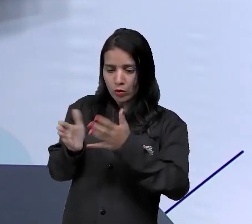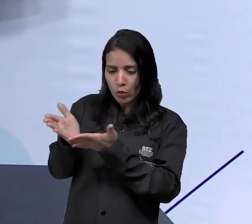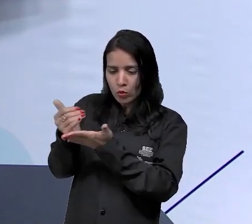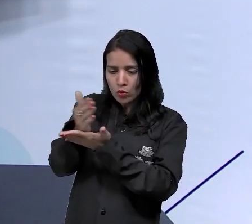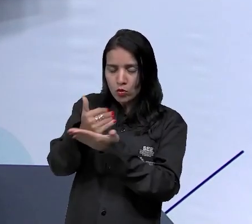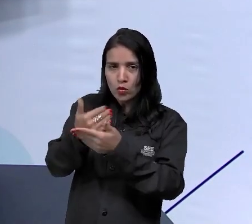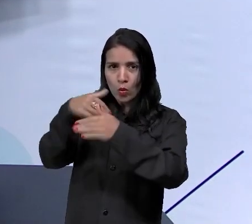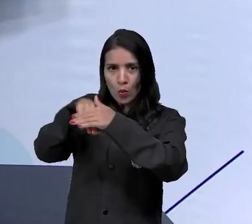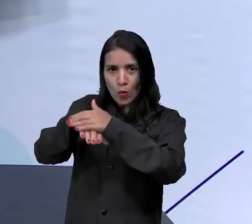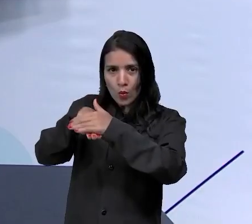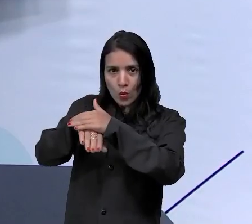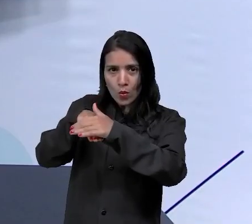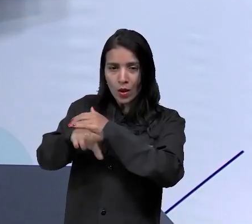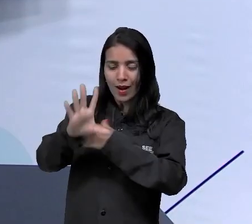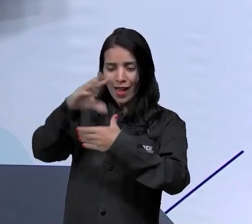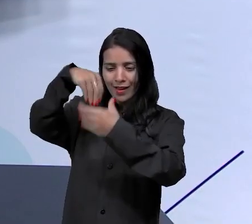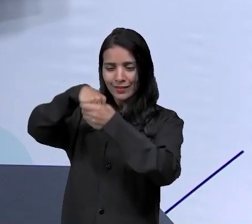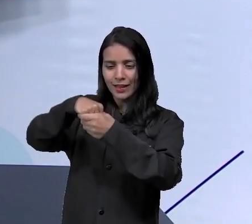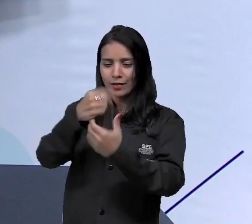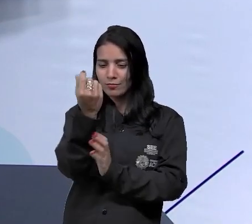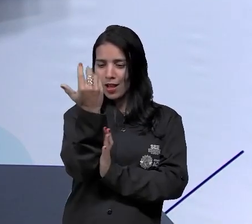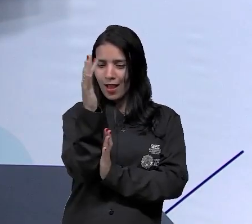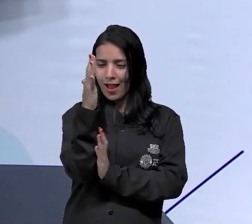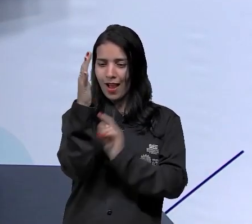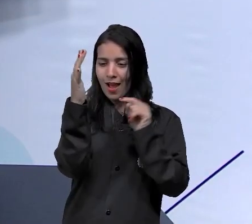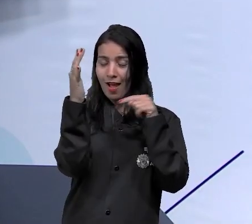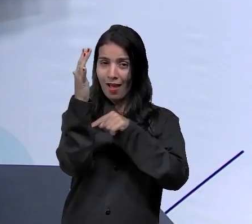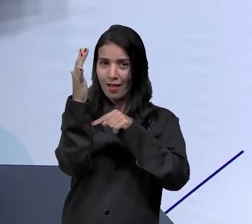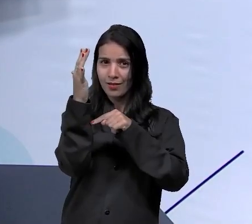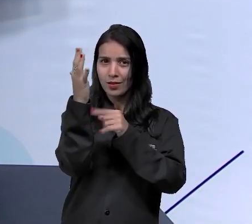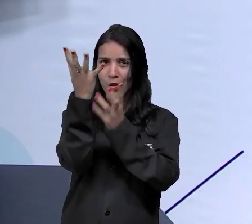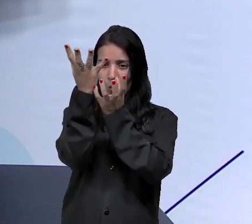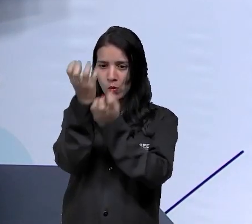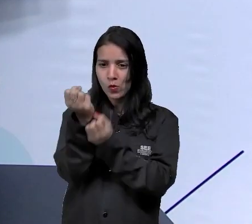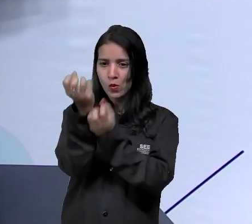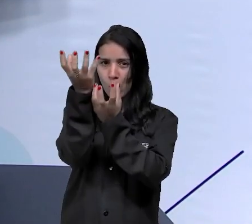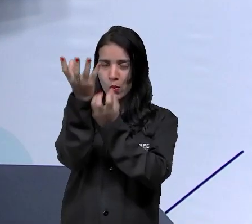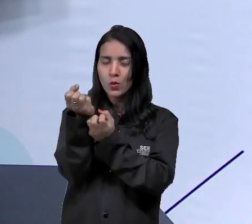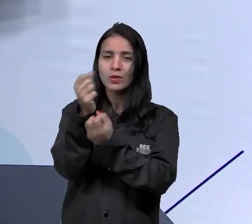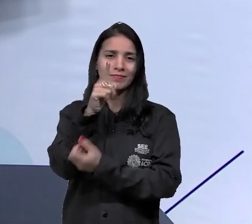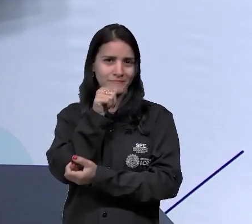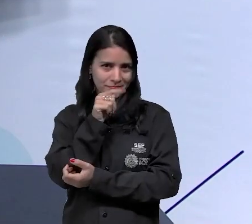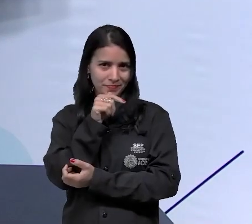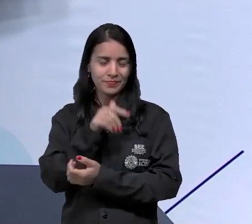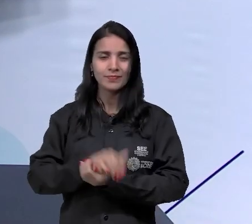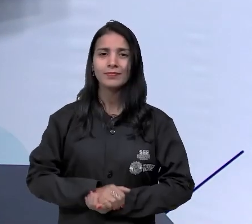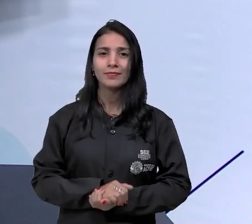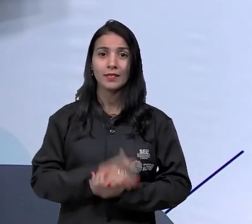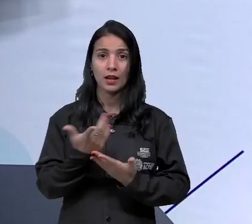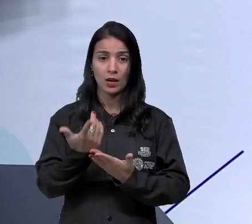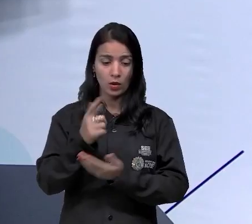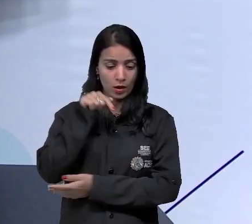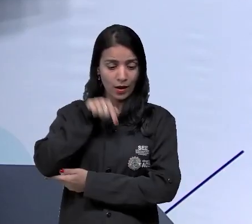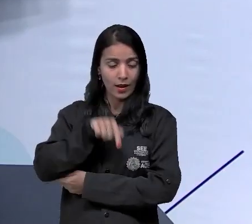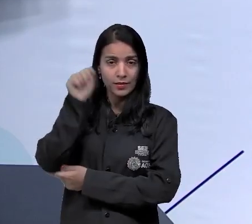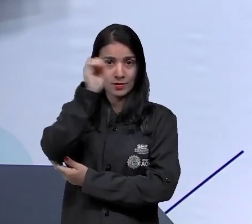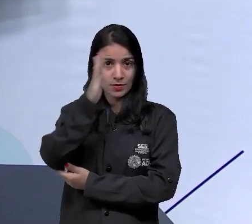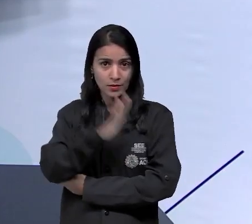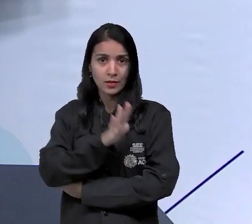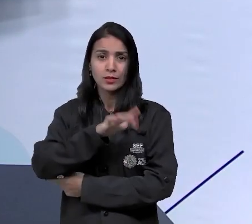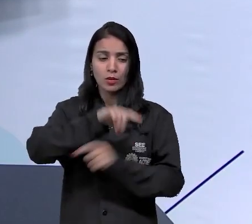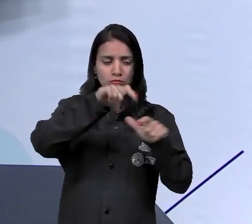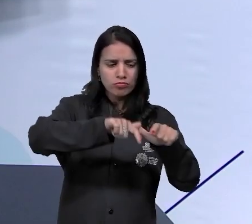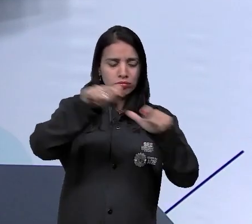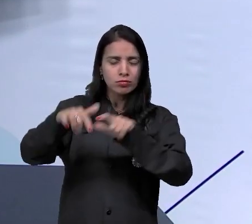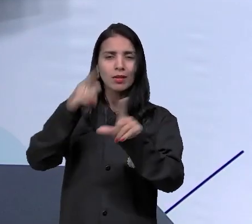costumam passar por longos períodos de seca, certo? Vamos então agora localizar dentro do território brasileiro cada um